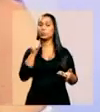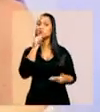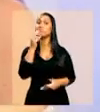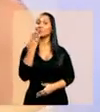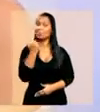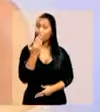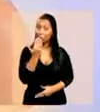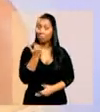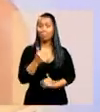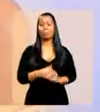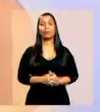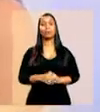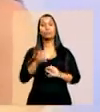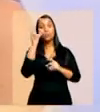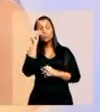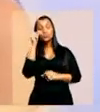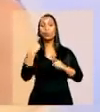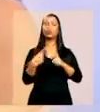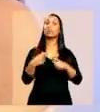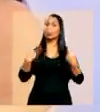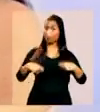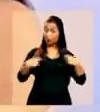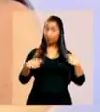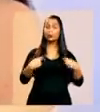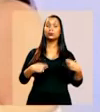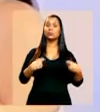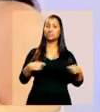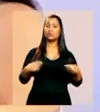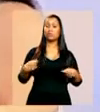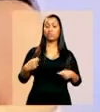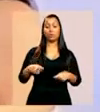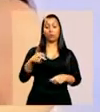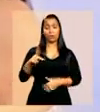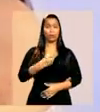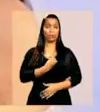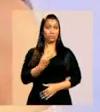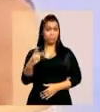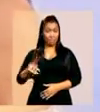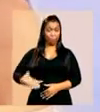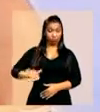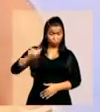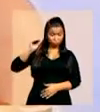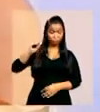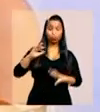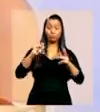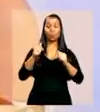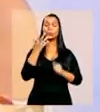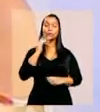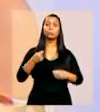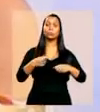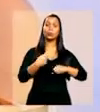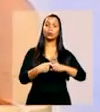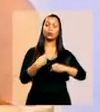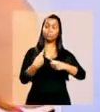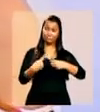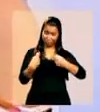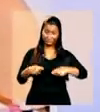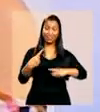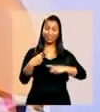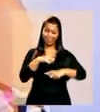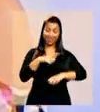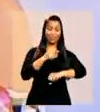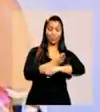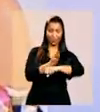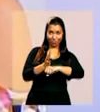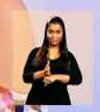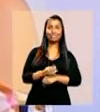aspectos de alimentação, de sono, porque é necessário para essa etapa da infância da criança, né? Toda criança precisa ter uma rotina. Sim.